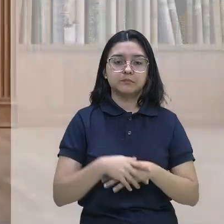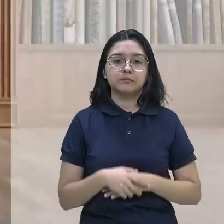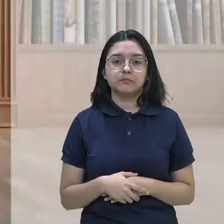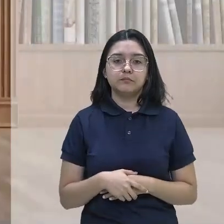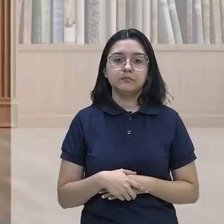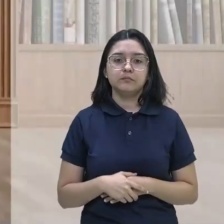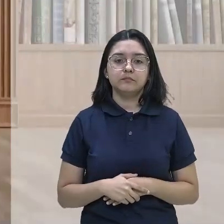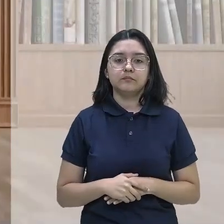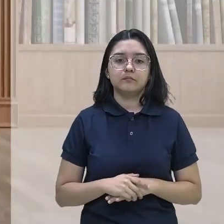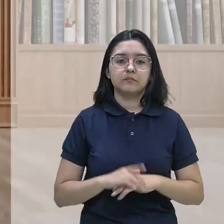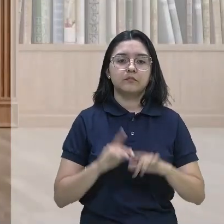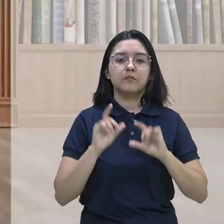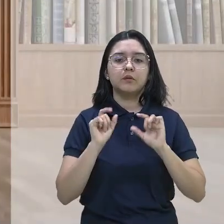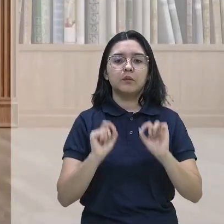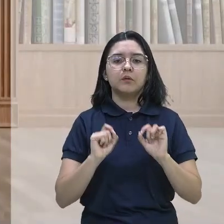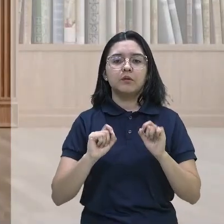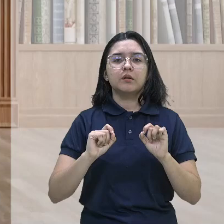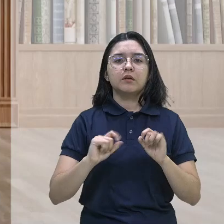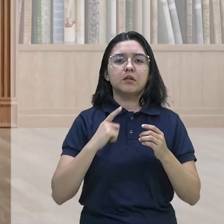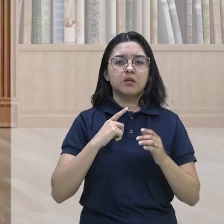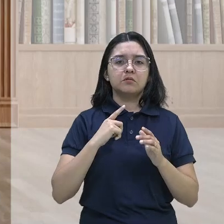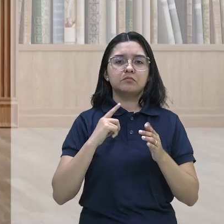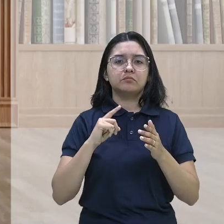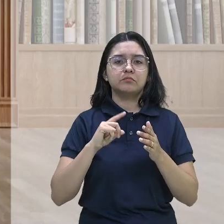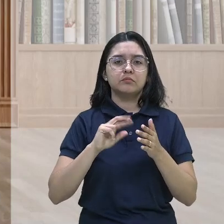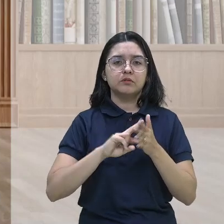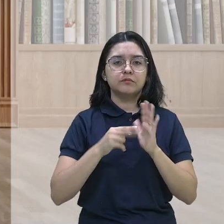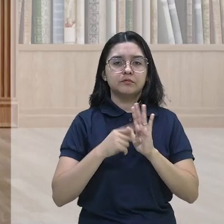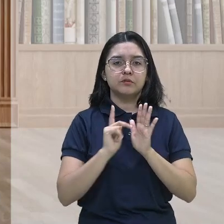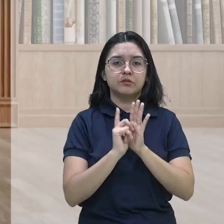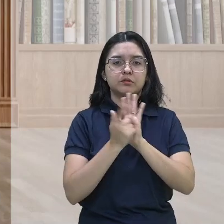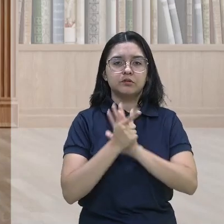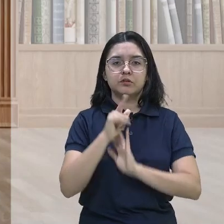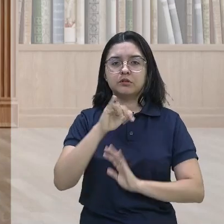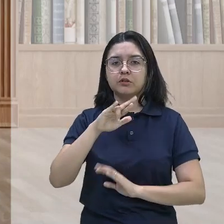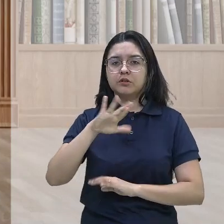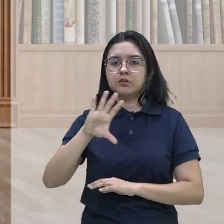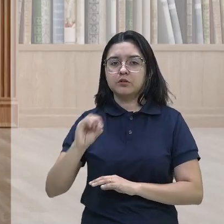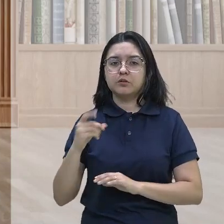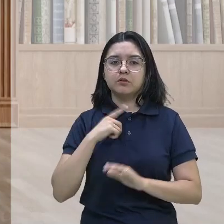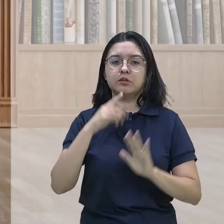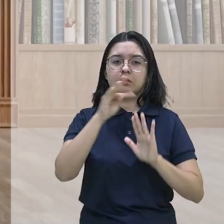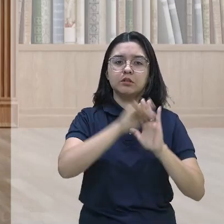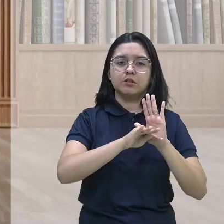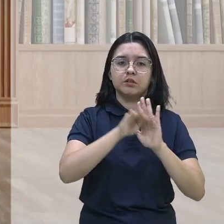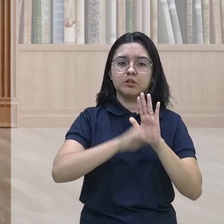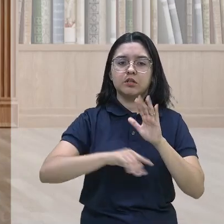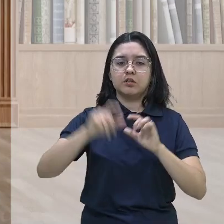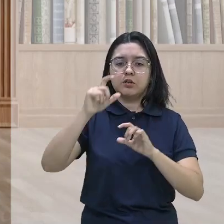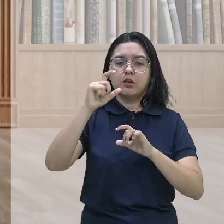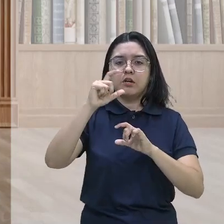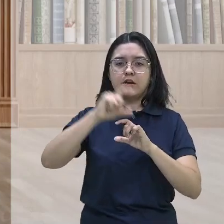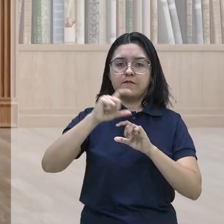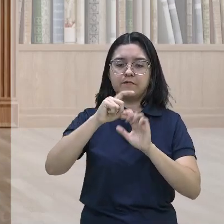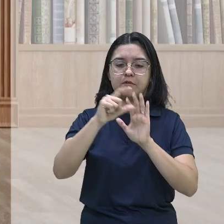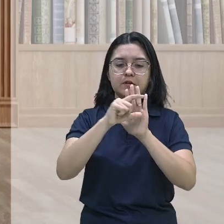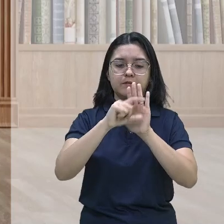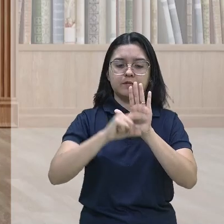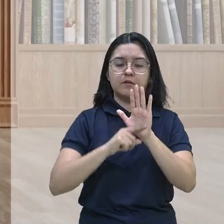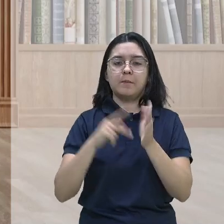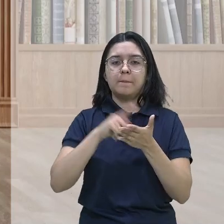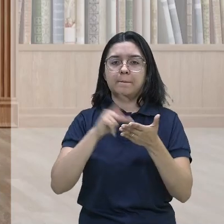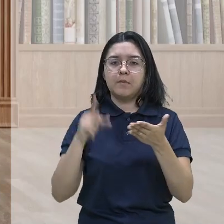O que são gêneros líricos? Gêneros líricos são textos escritos em versos, como